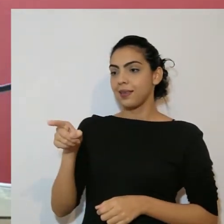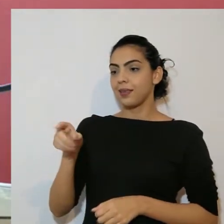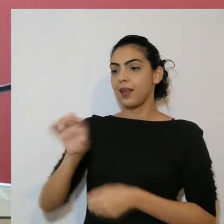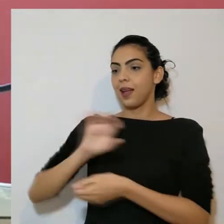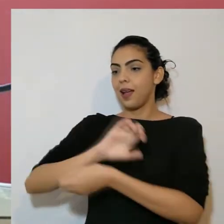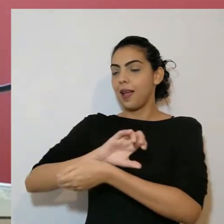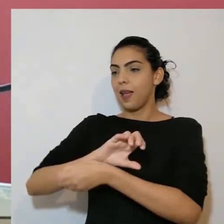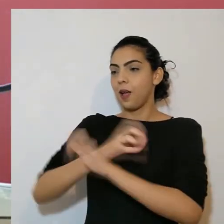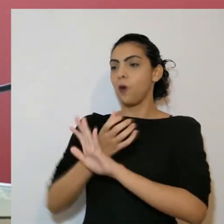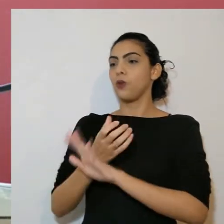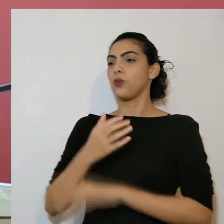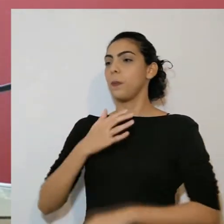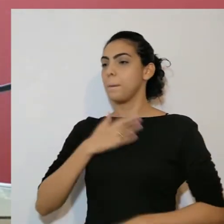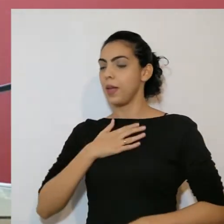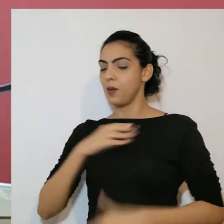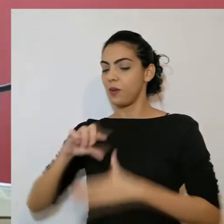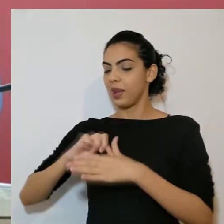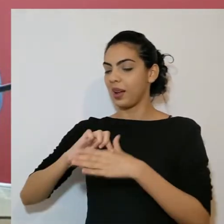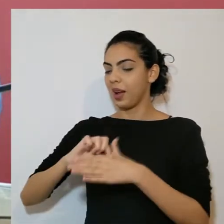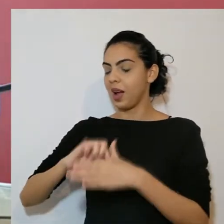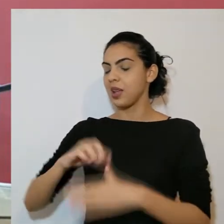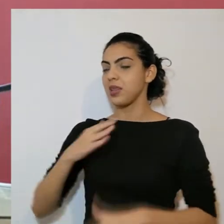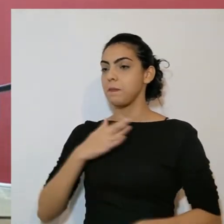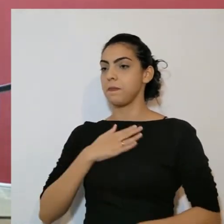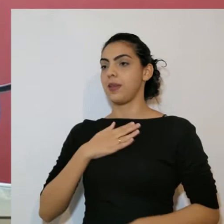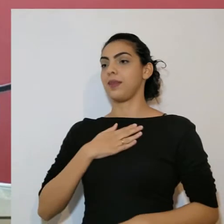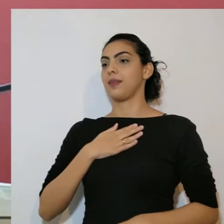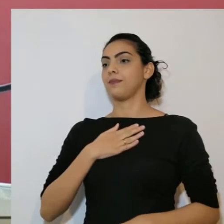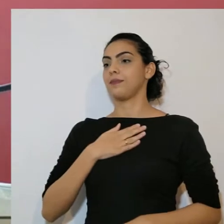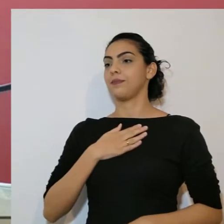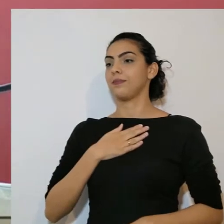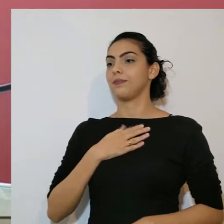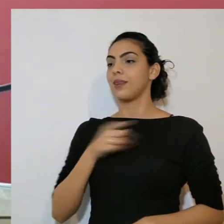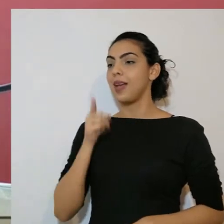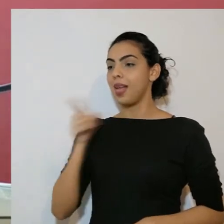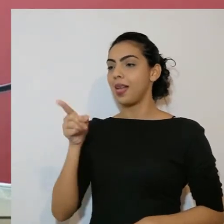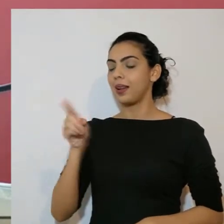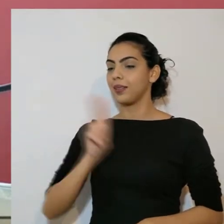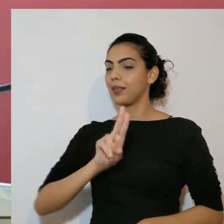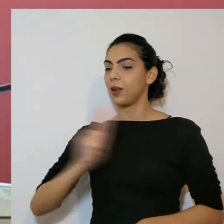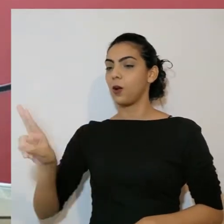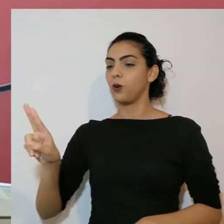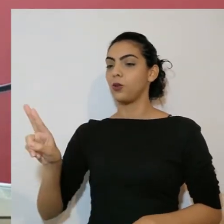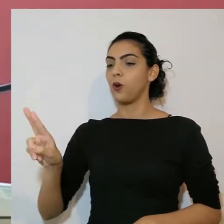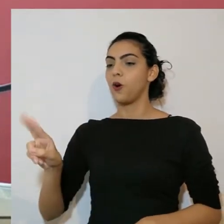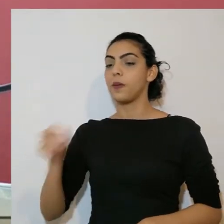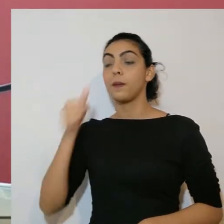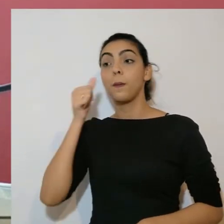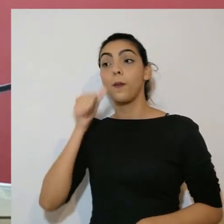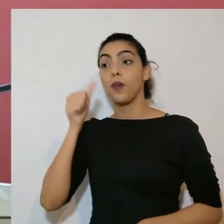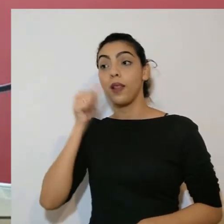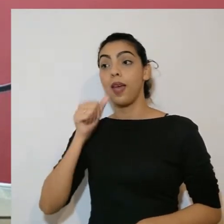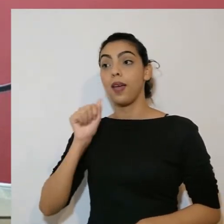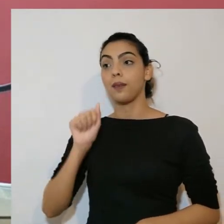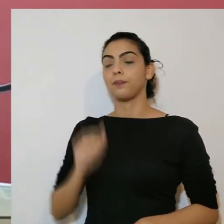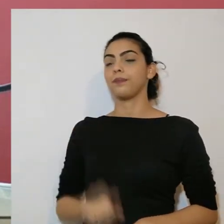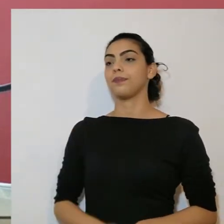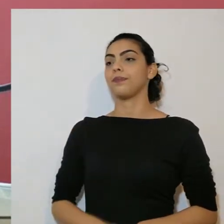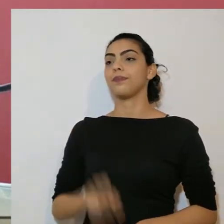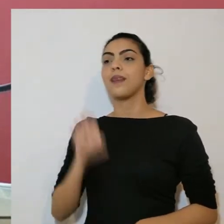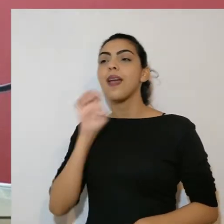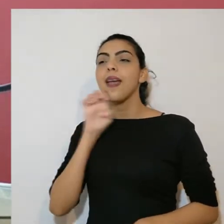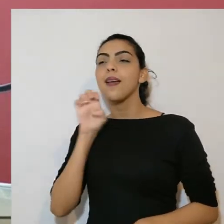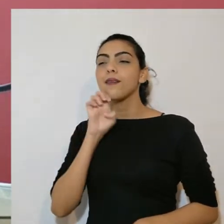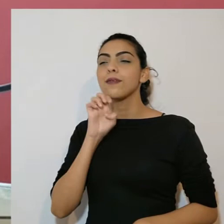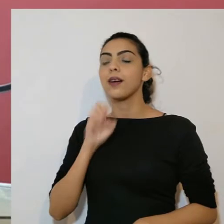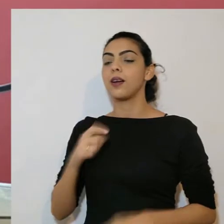é osso dos meus ossos e carne da minha carne. Ela será chamada